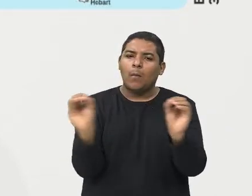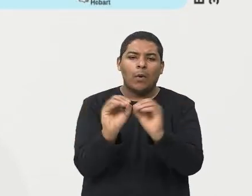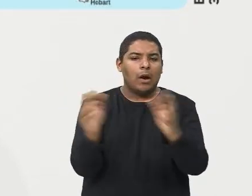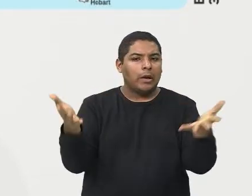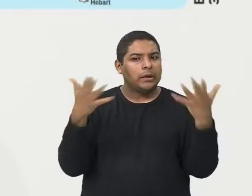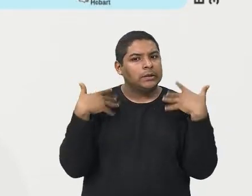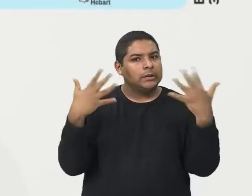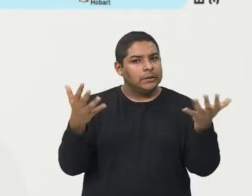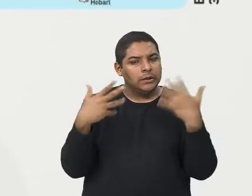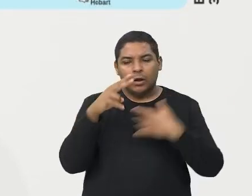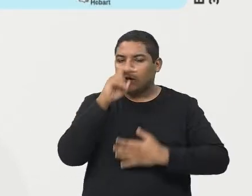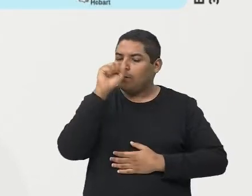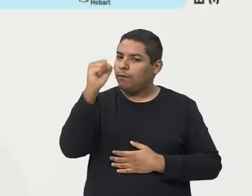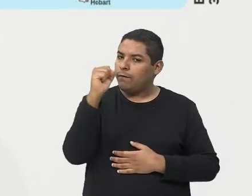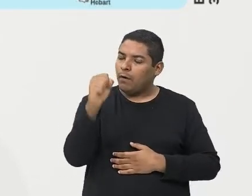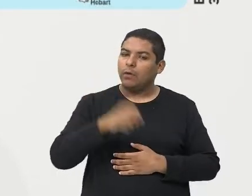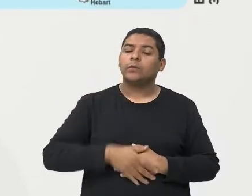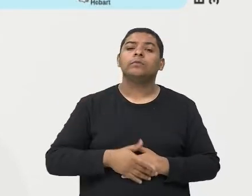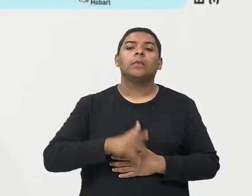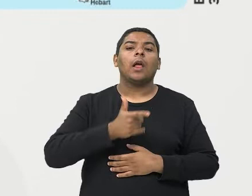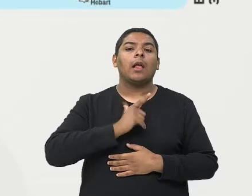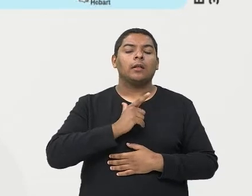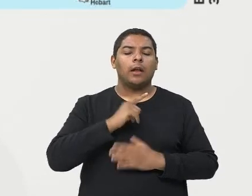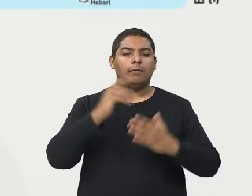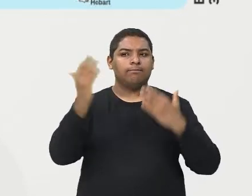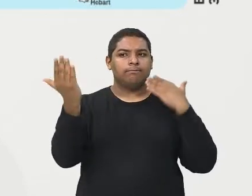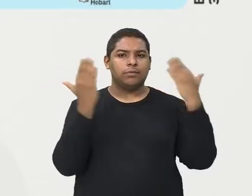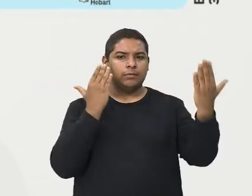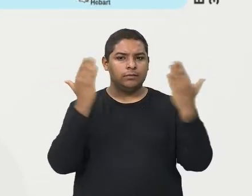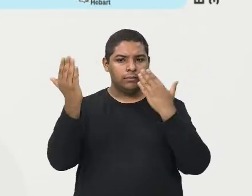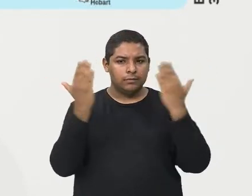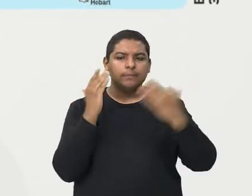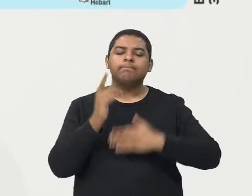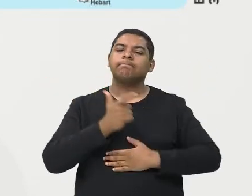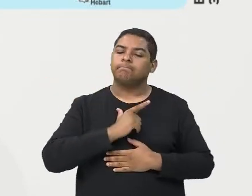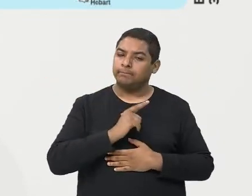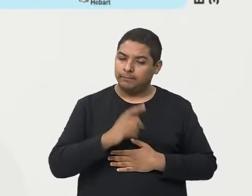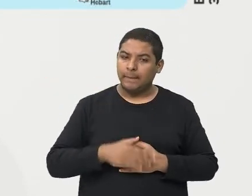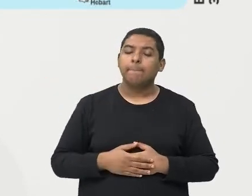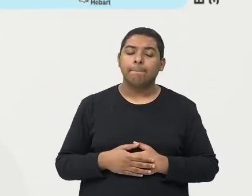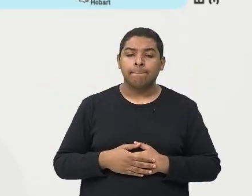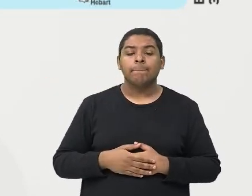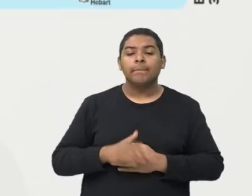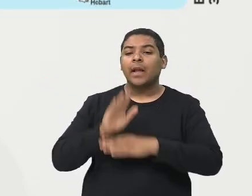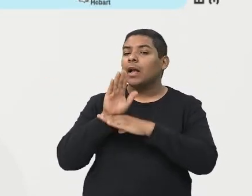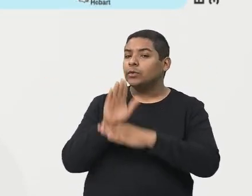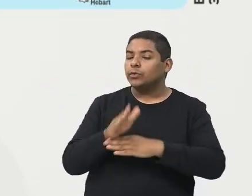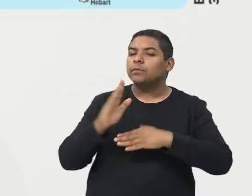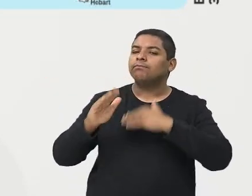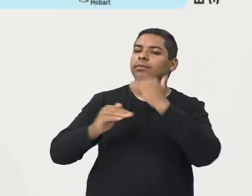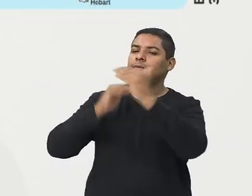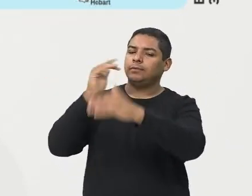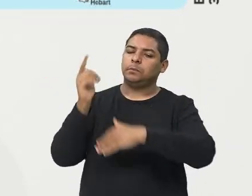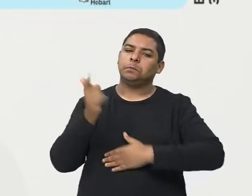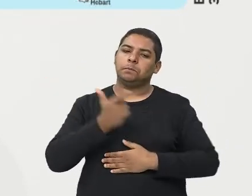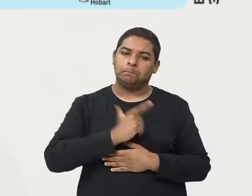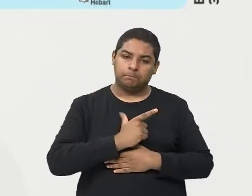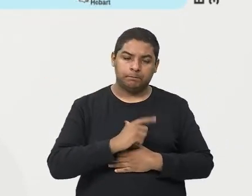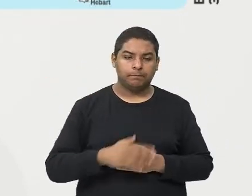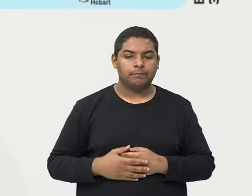contrastes aí na Austrália, mas que acaba ajudando também no seu desenvolvimento, ok?